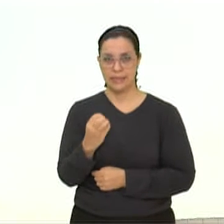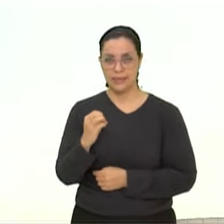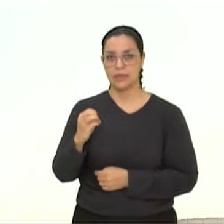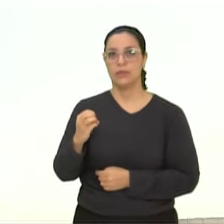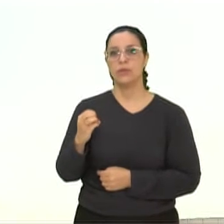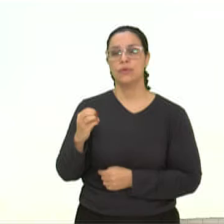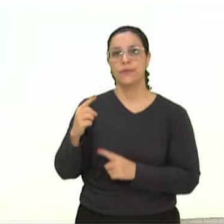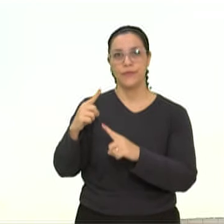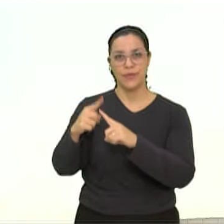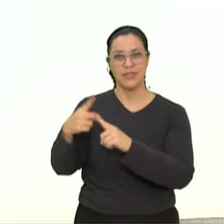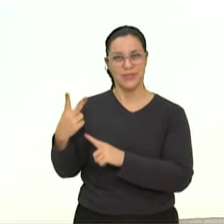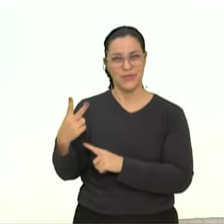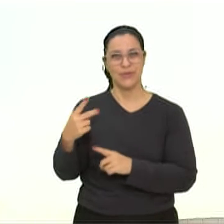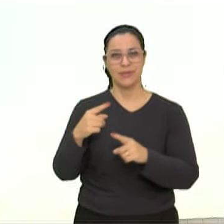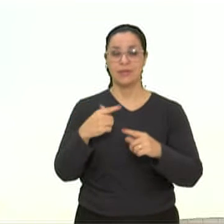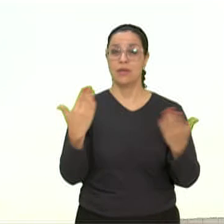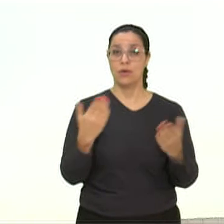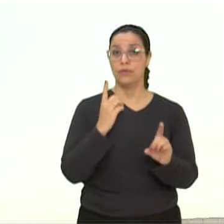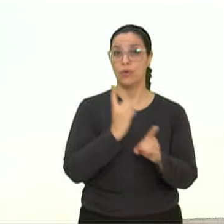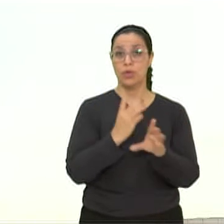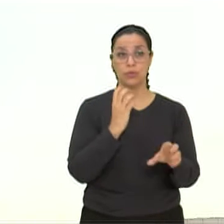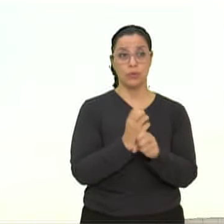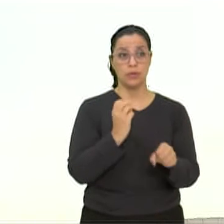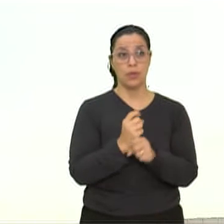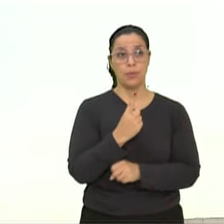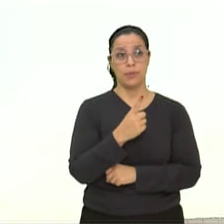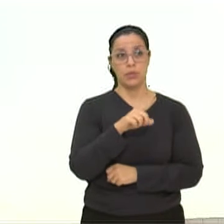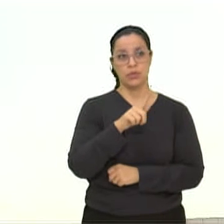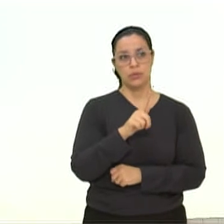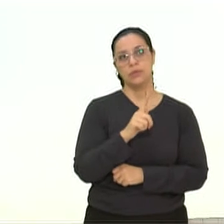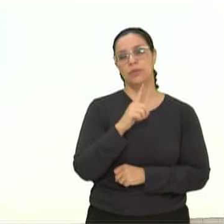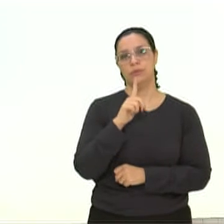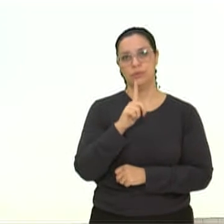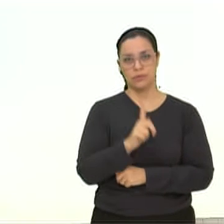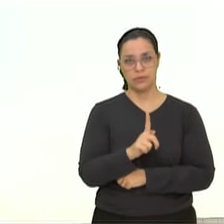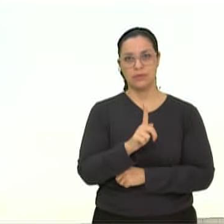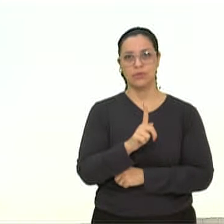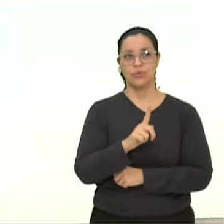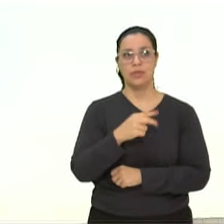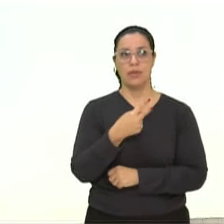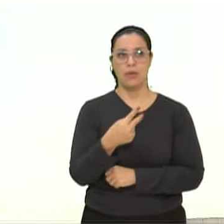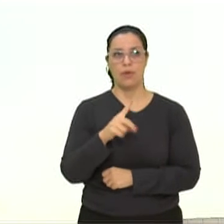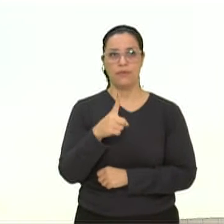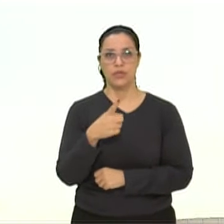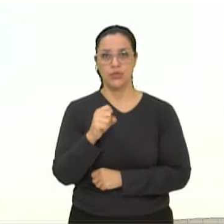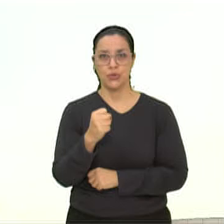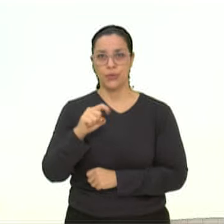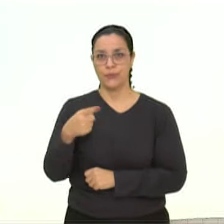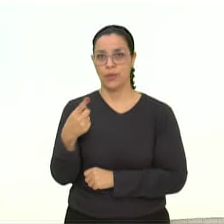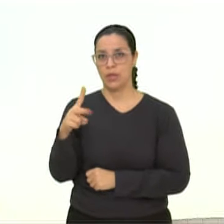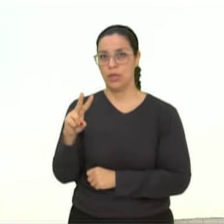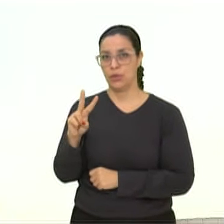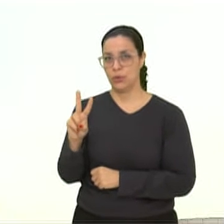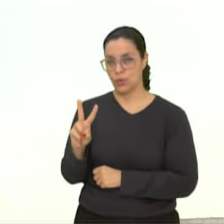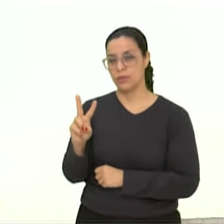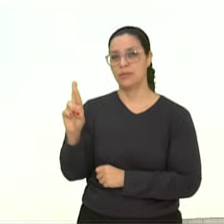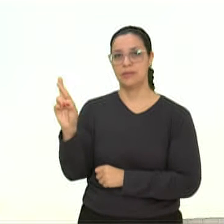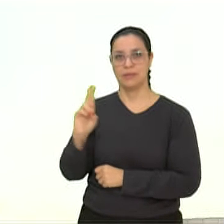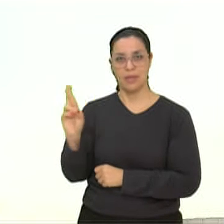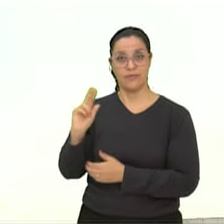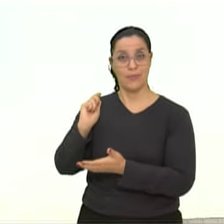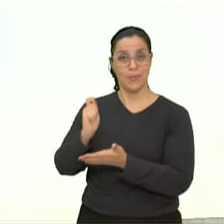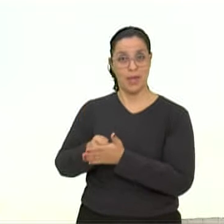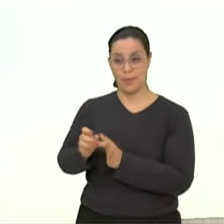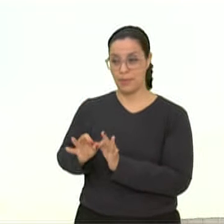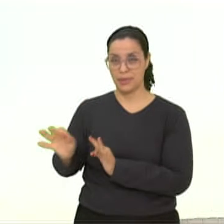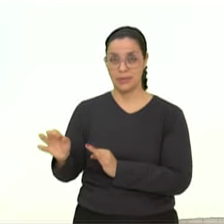12. E aí, multiplicando isso, eu vou encontrar um resultado de 28,2, tá? O que significa o 28,2? É a quantidade que ela